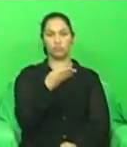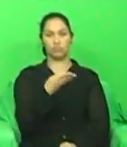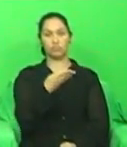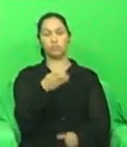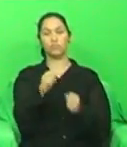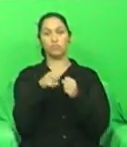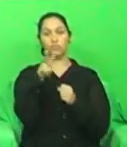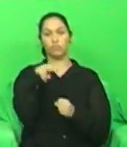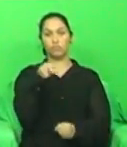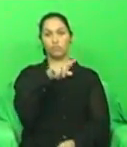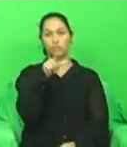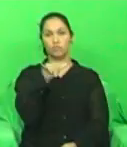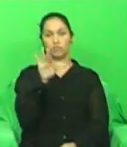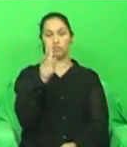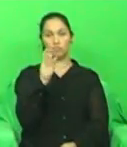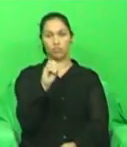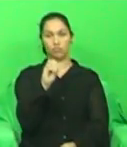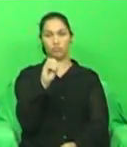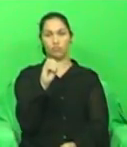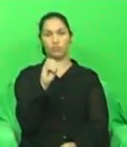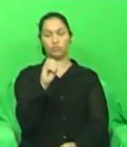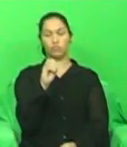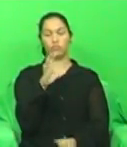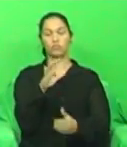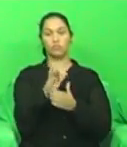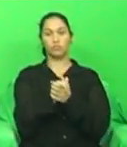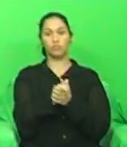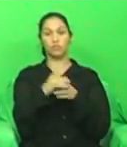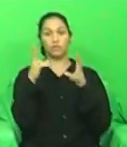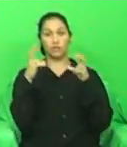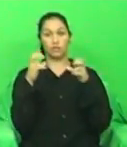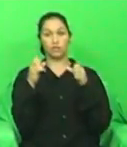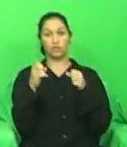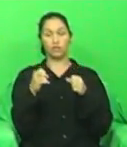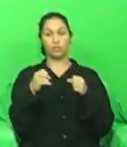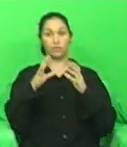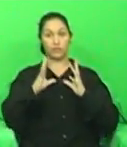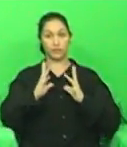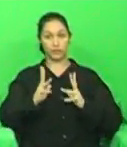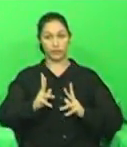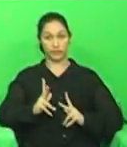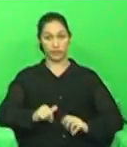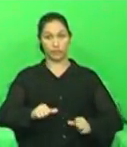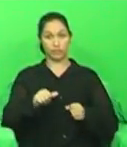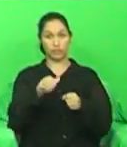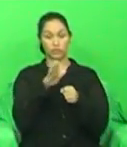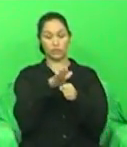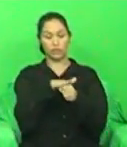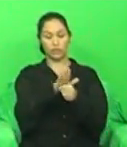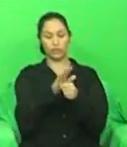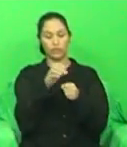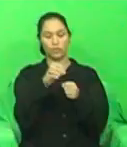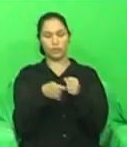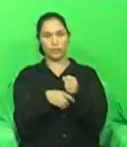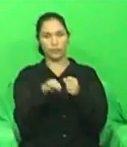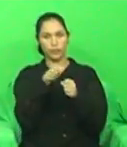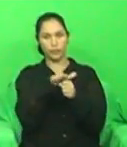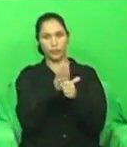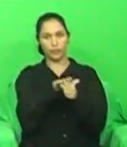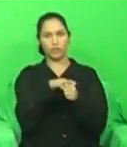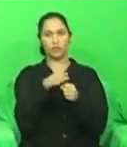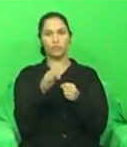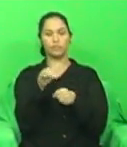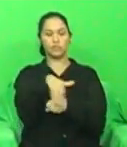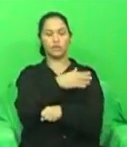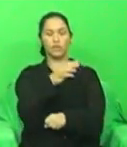autoria do vereador sérgio casagrande assunto limpeza e manutenção dos bueiros da rua josé manoel simão bairro